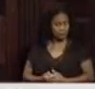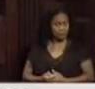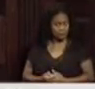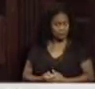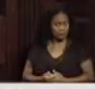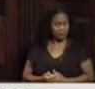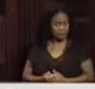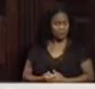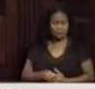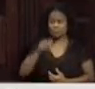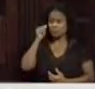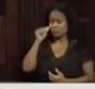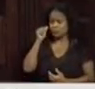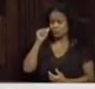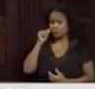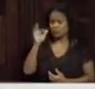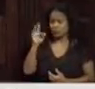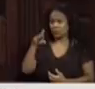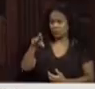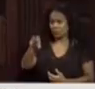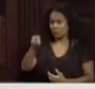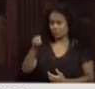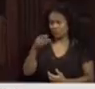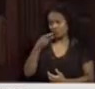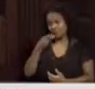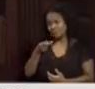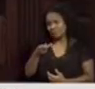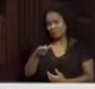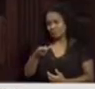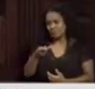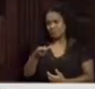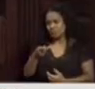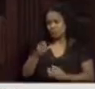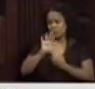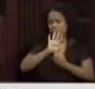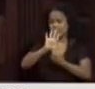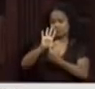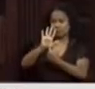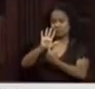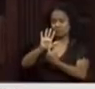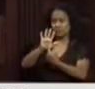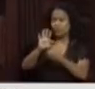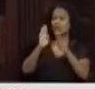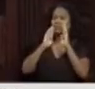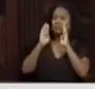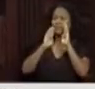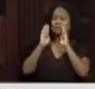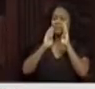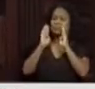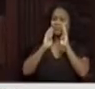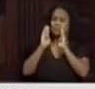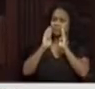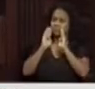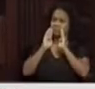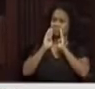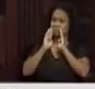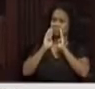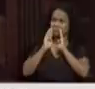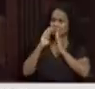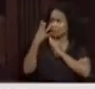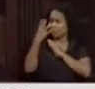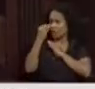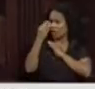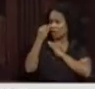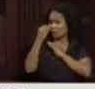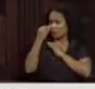O Freixo é sexista. Publicou no Face dele, a atual